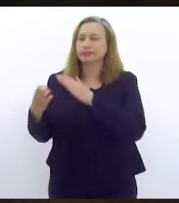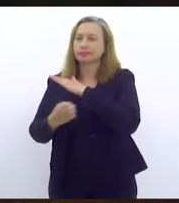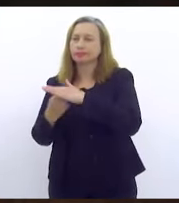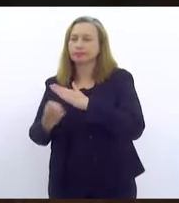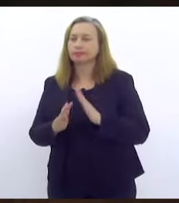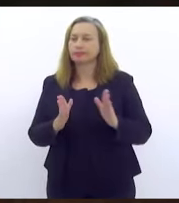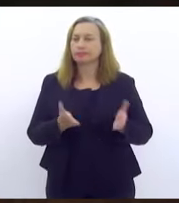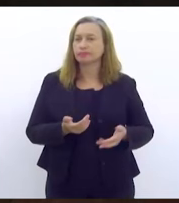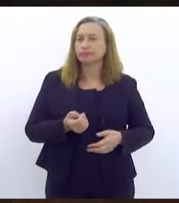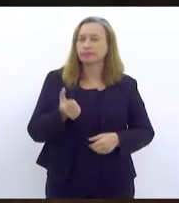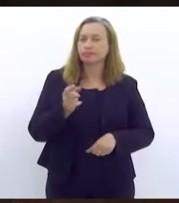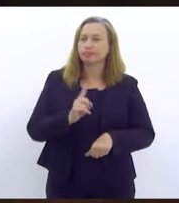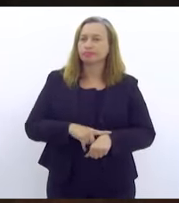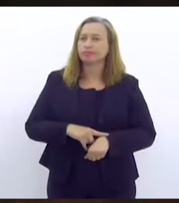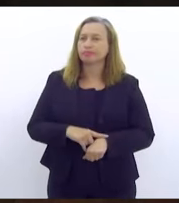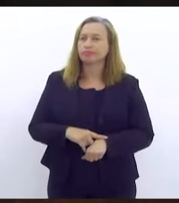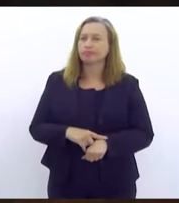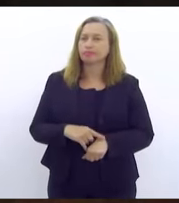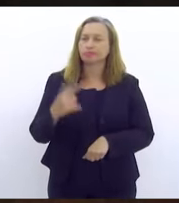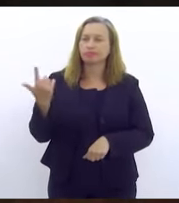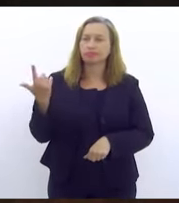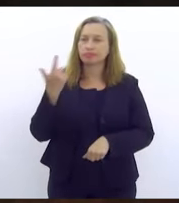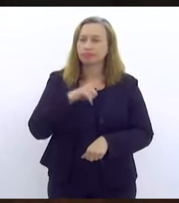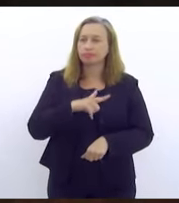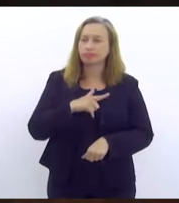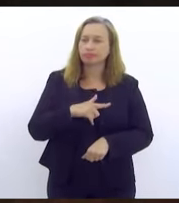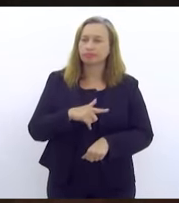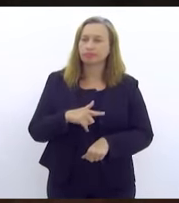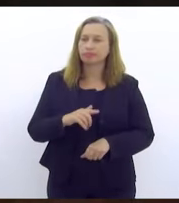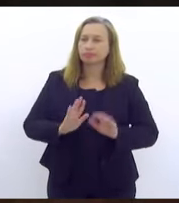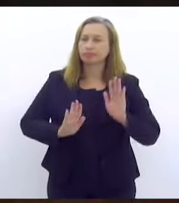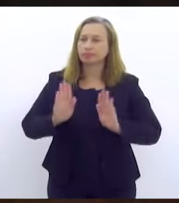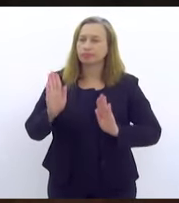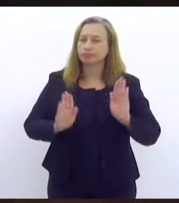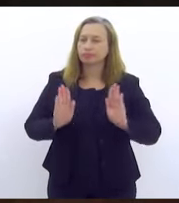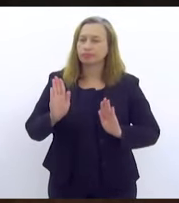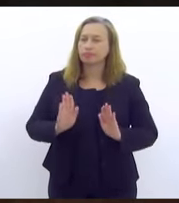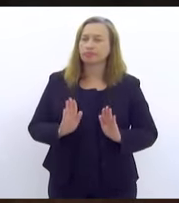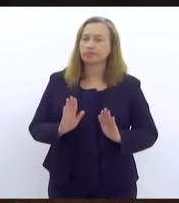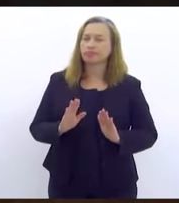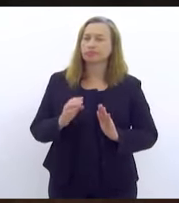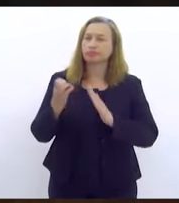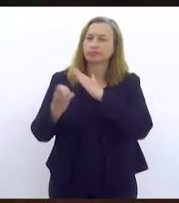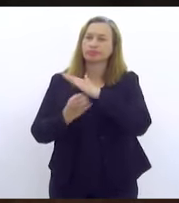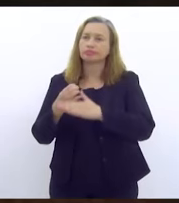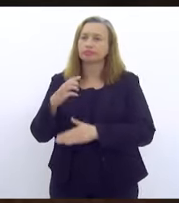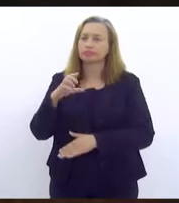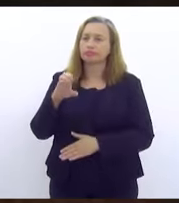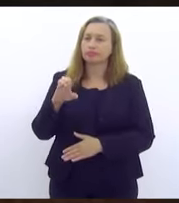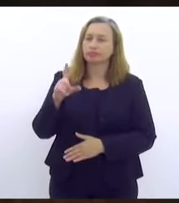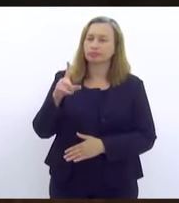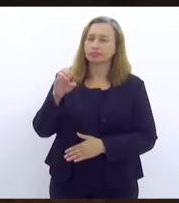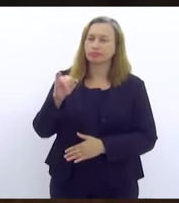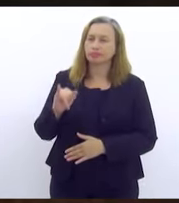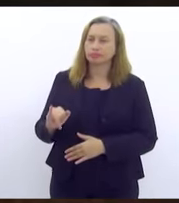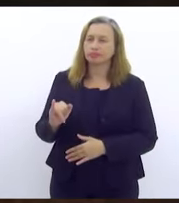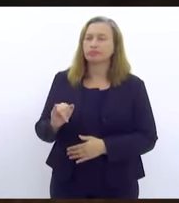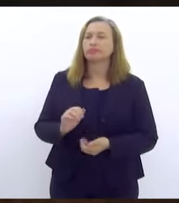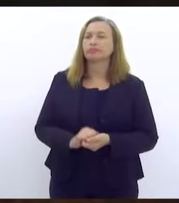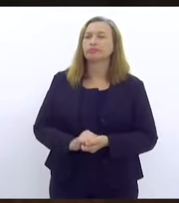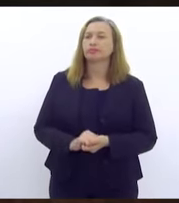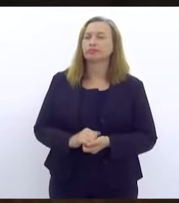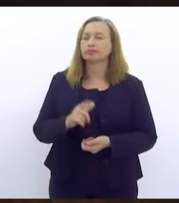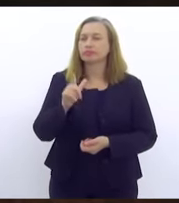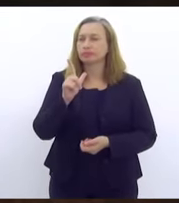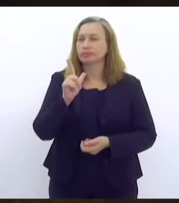há pouco tempo, que ganhou a concessão, que é detentora agora da concessão da SEDAI, que chama-se Águas do Rio.